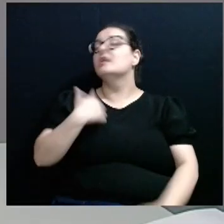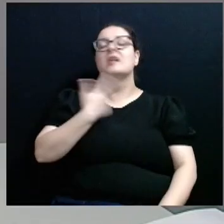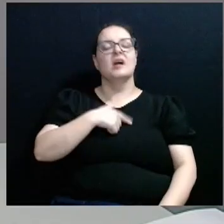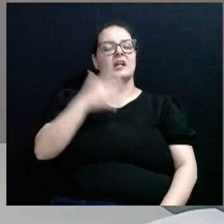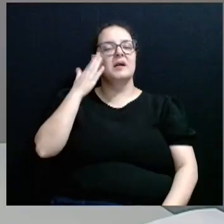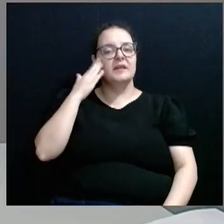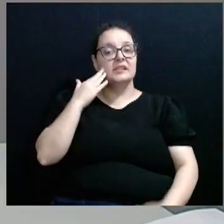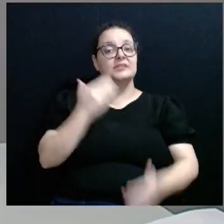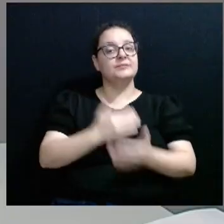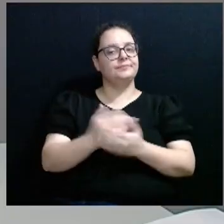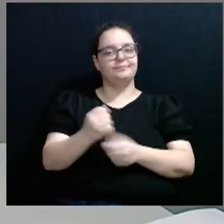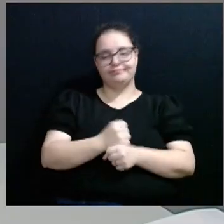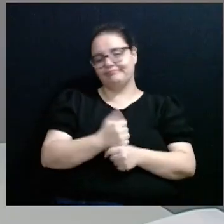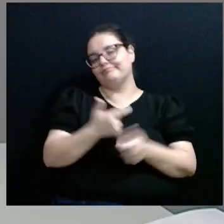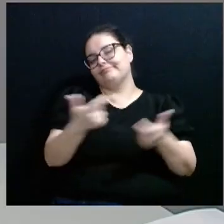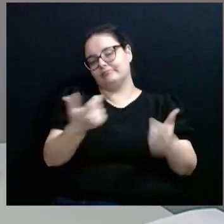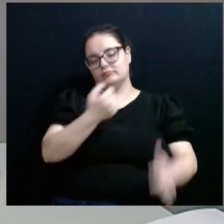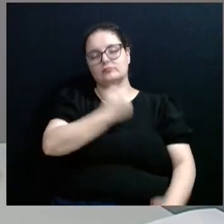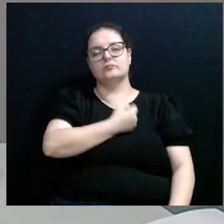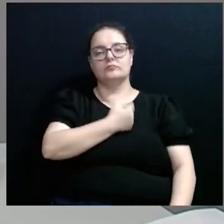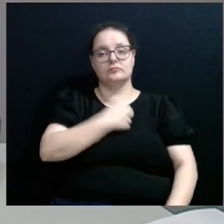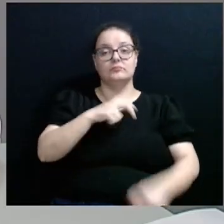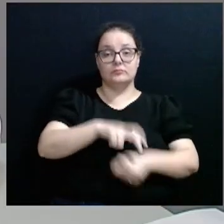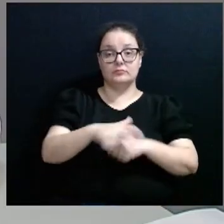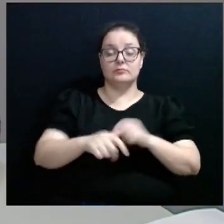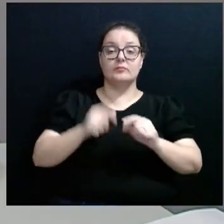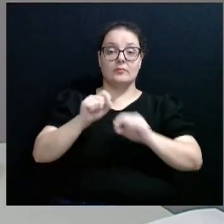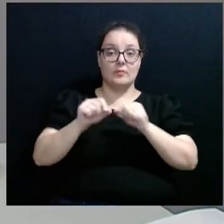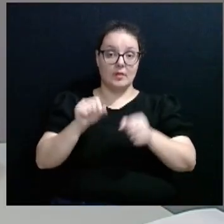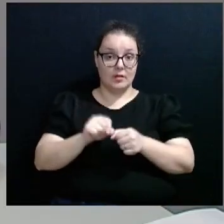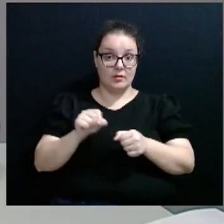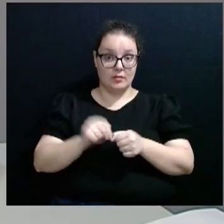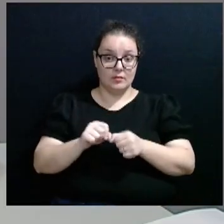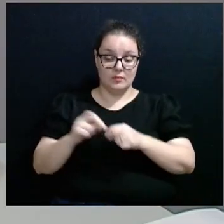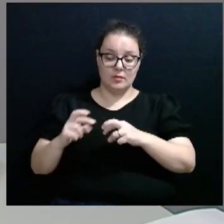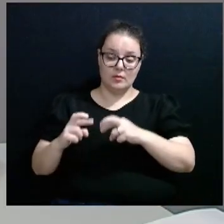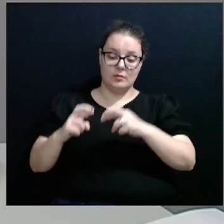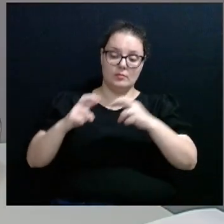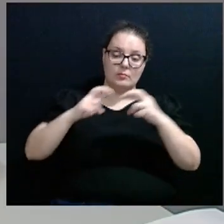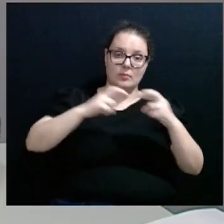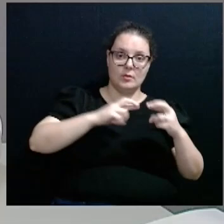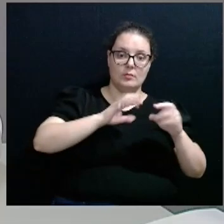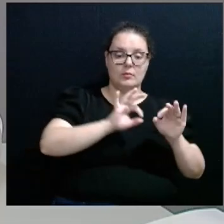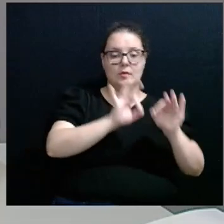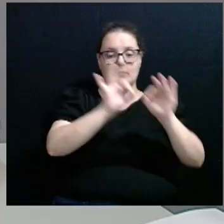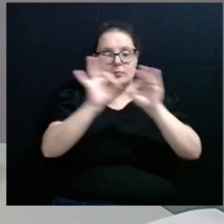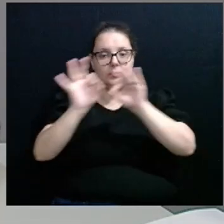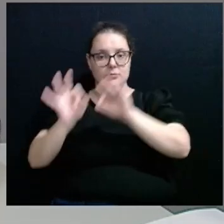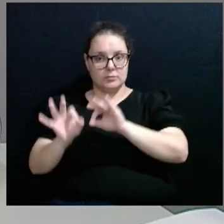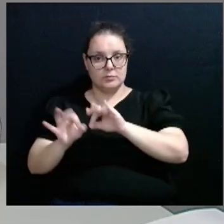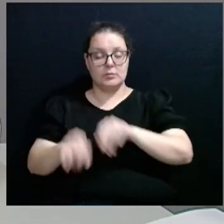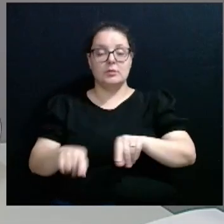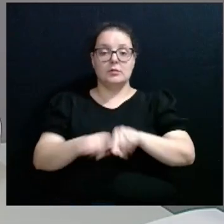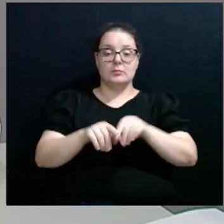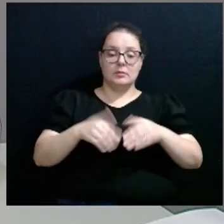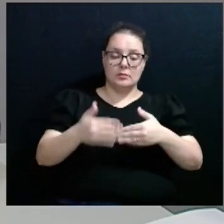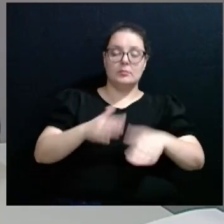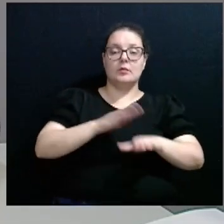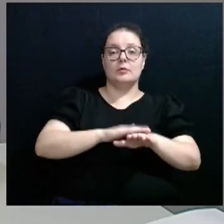do número de casos de dengue, e quem faz o monitoramento, o acompanhamento e também todas as ações